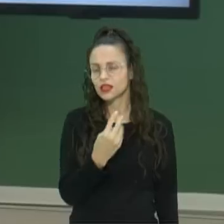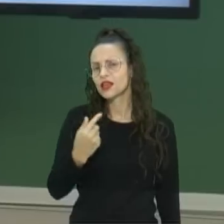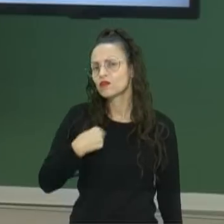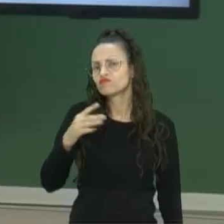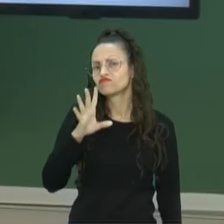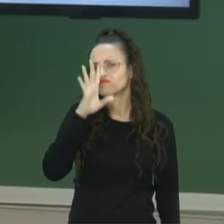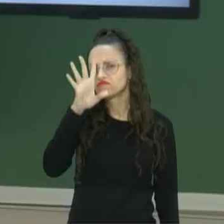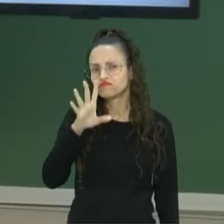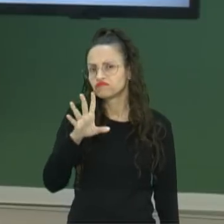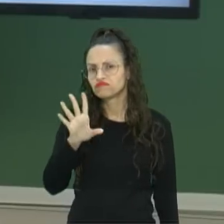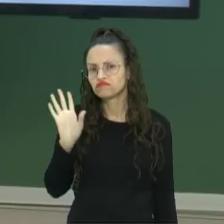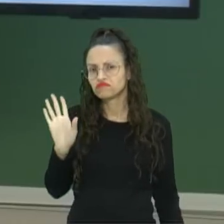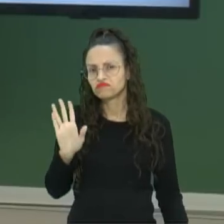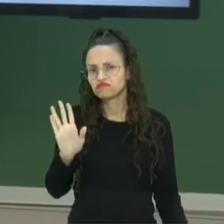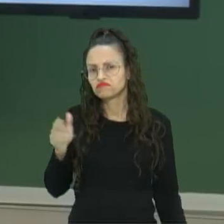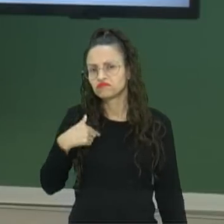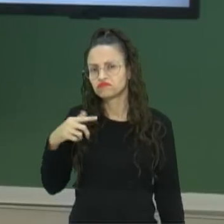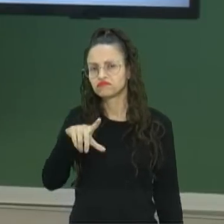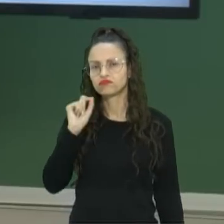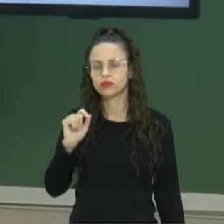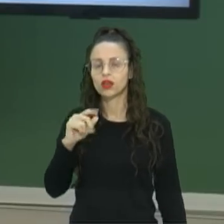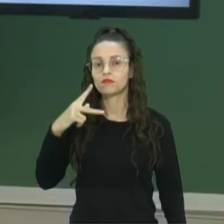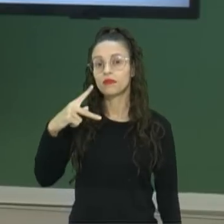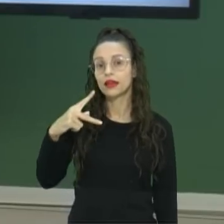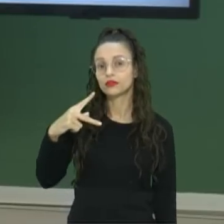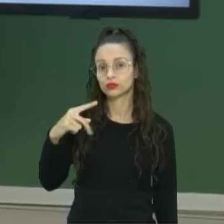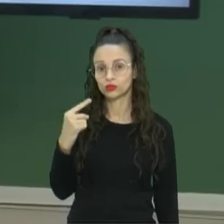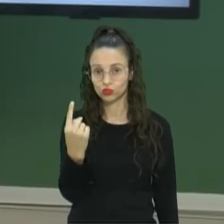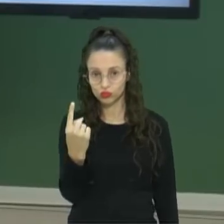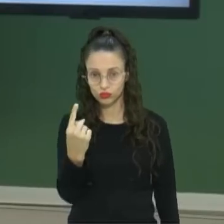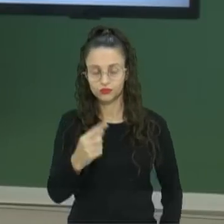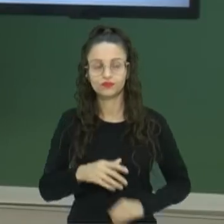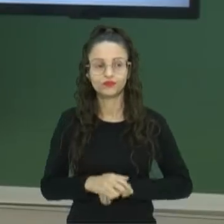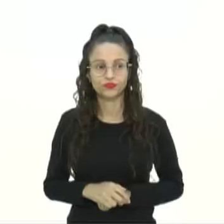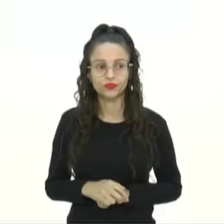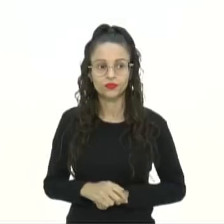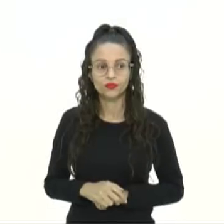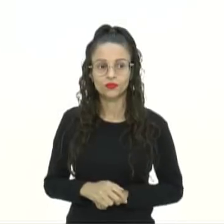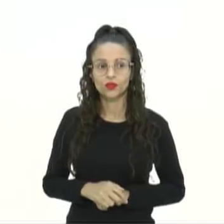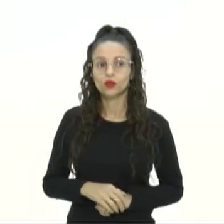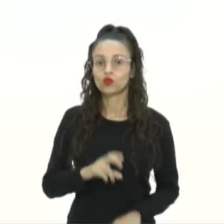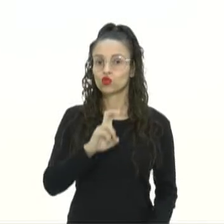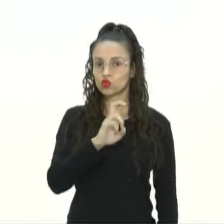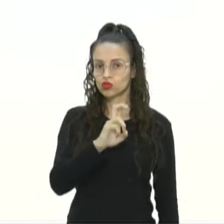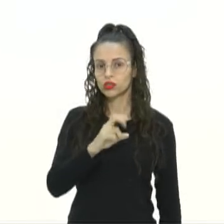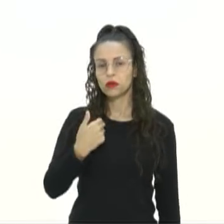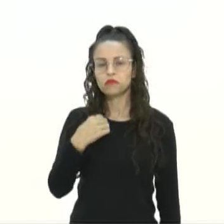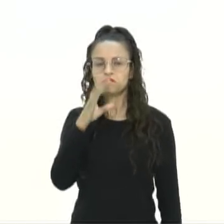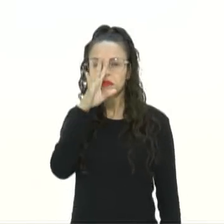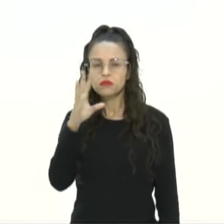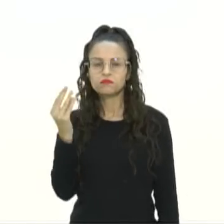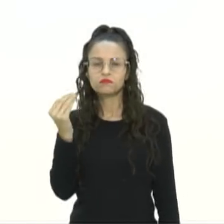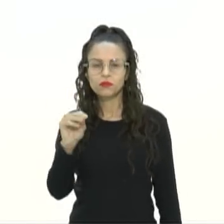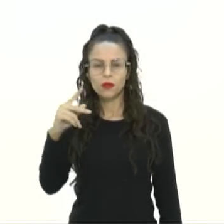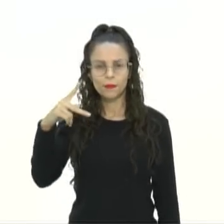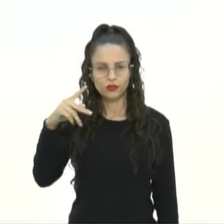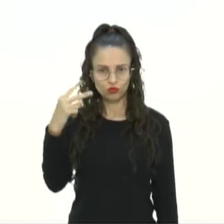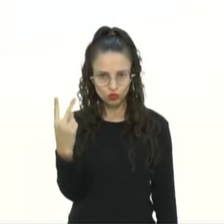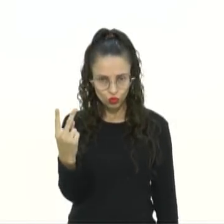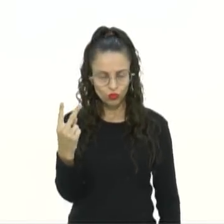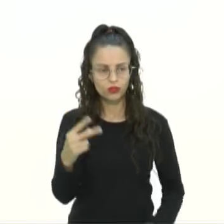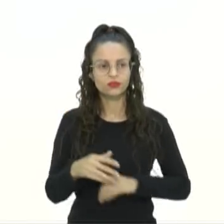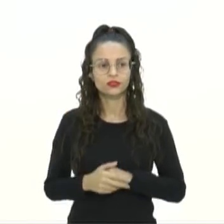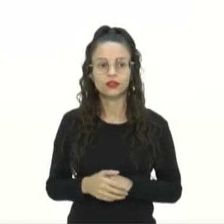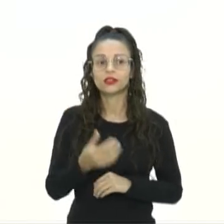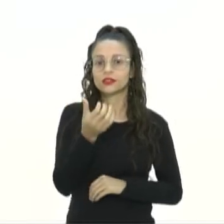chutei, certo? Do nada, da minha cabeça, que tem peso 1. O 5, eu chutei um peso 2 para ele.